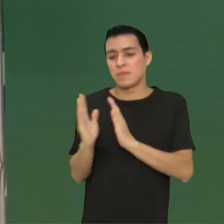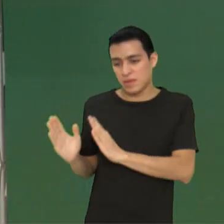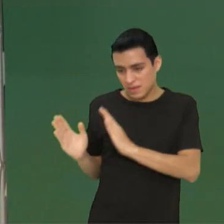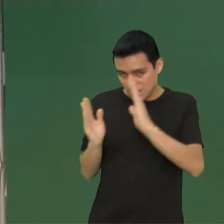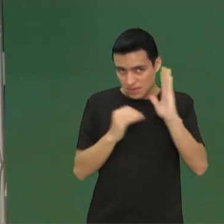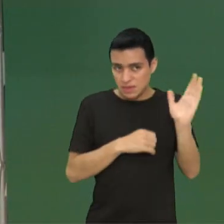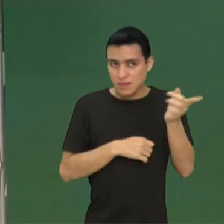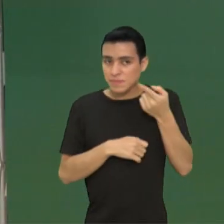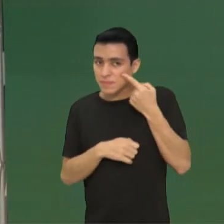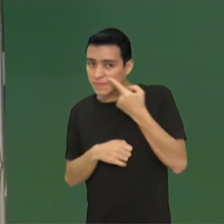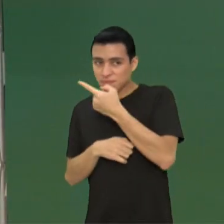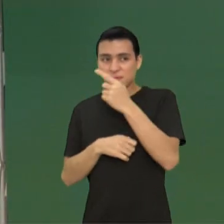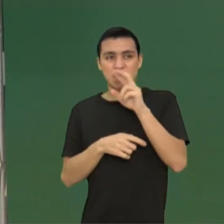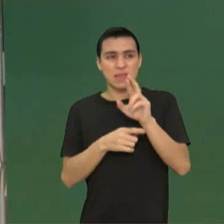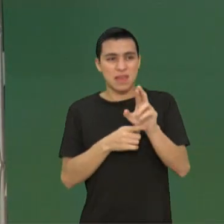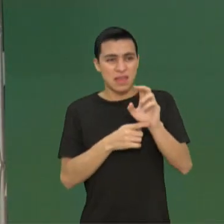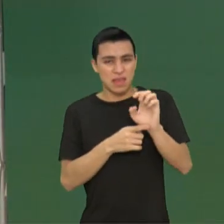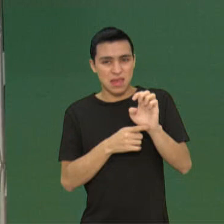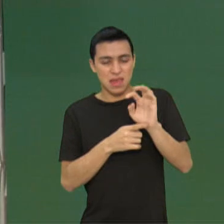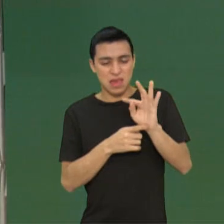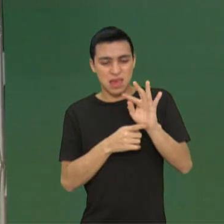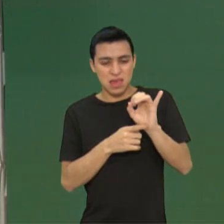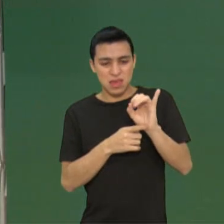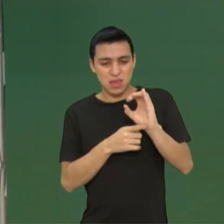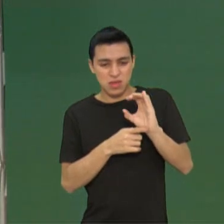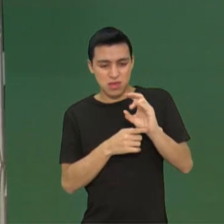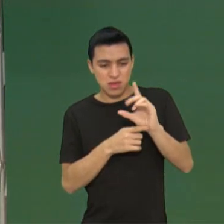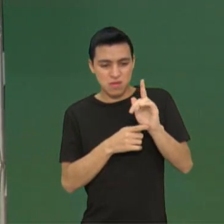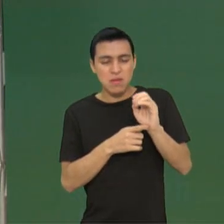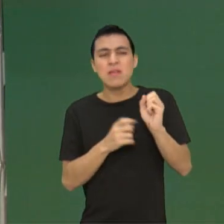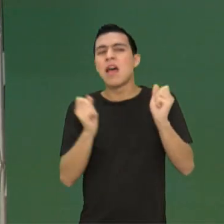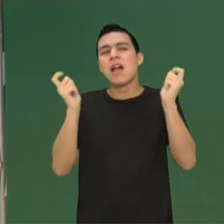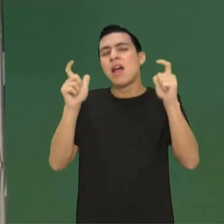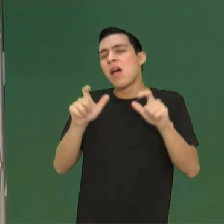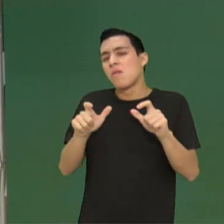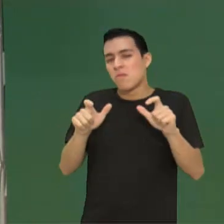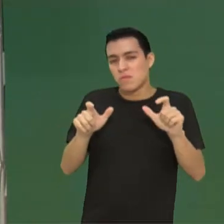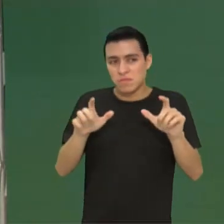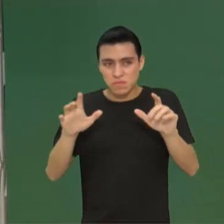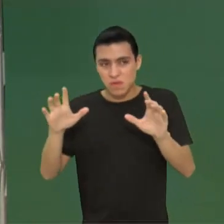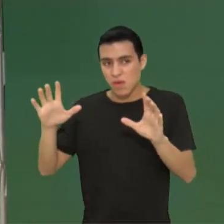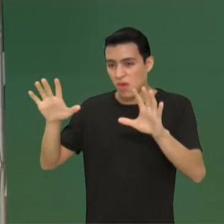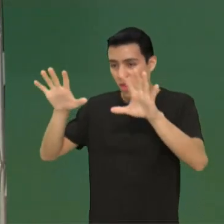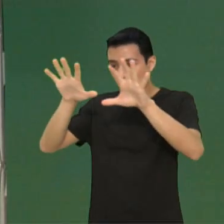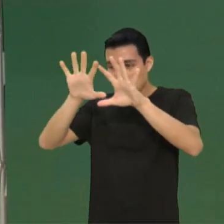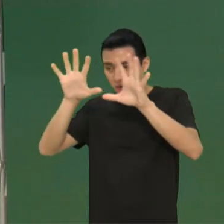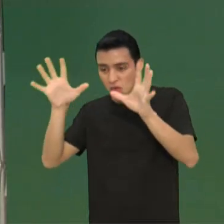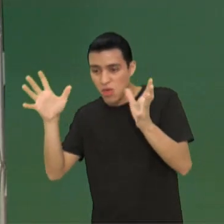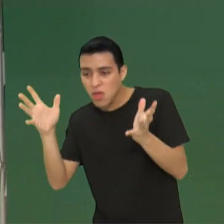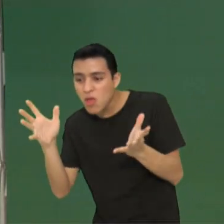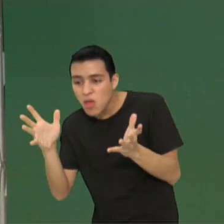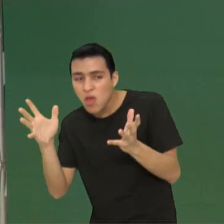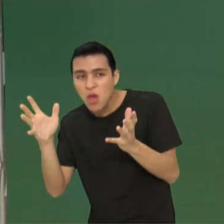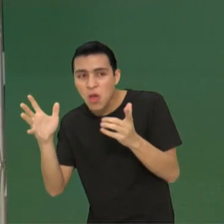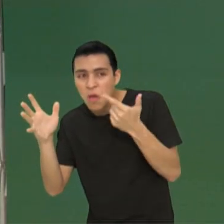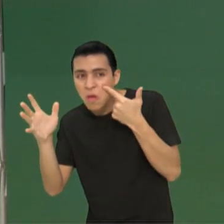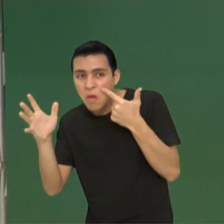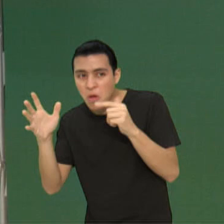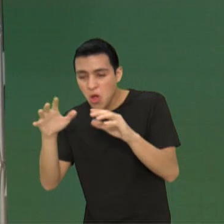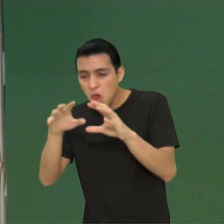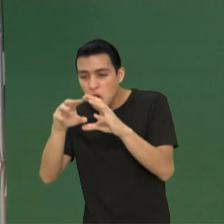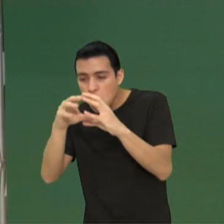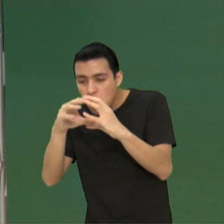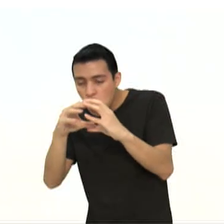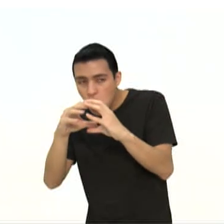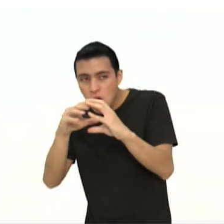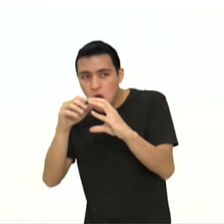caminho, retículos. Onde estão? Bem perto do núcleo. Olha ali, ó.